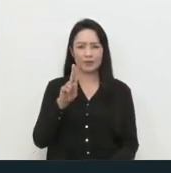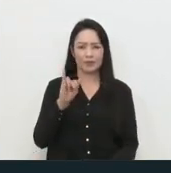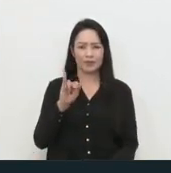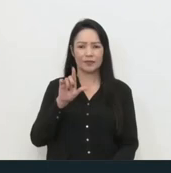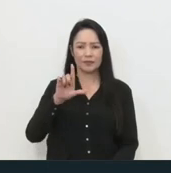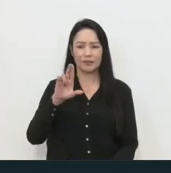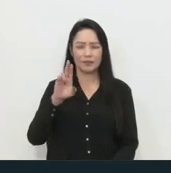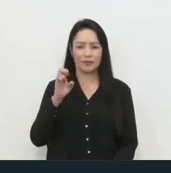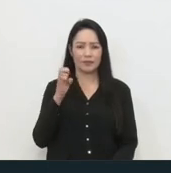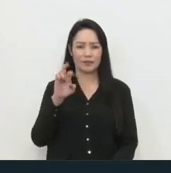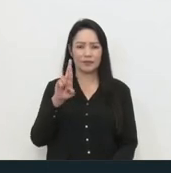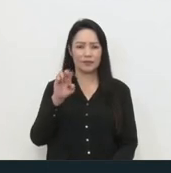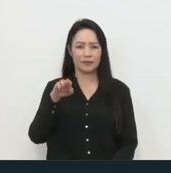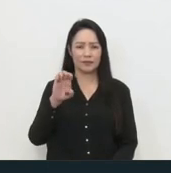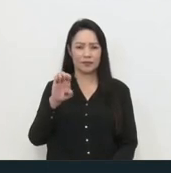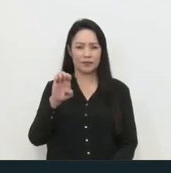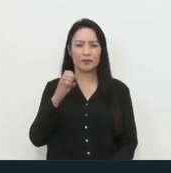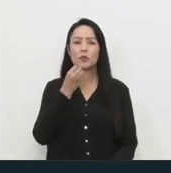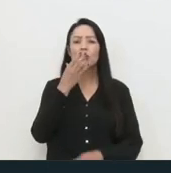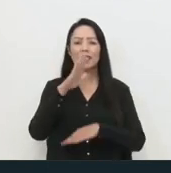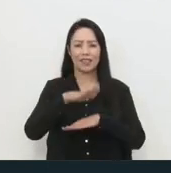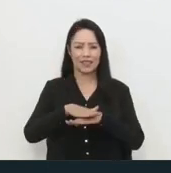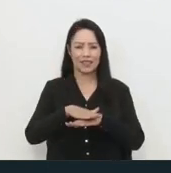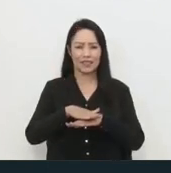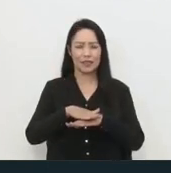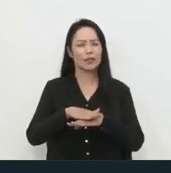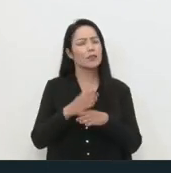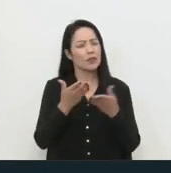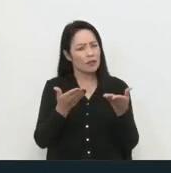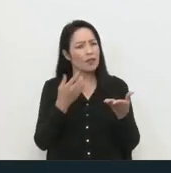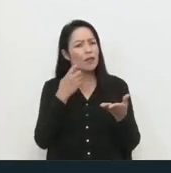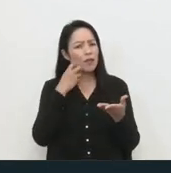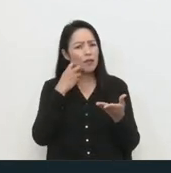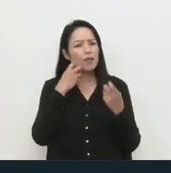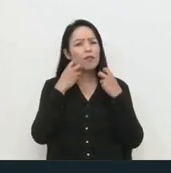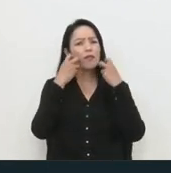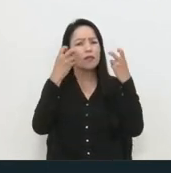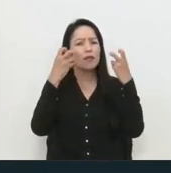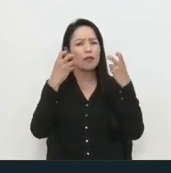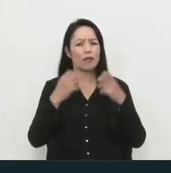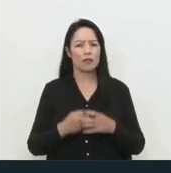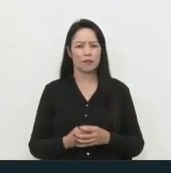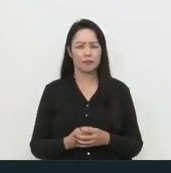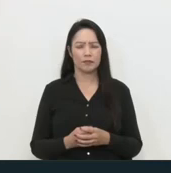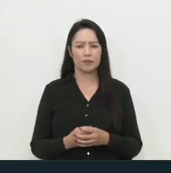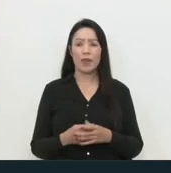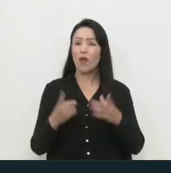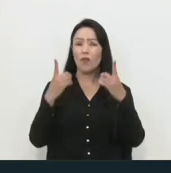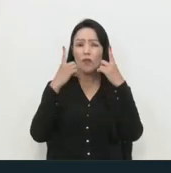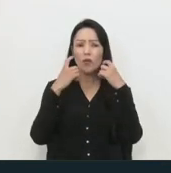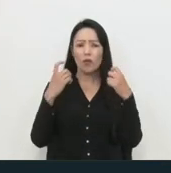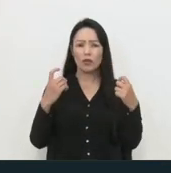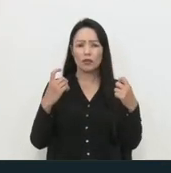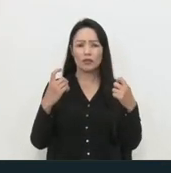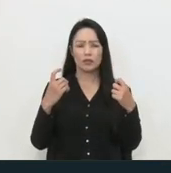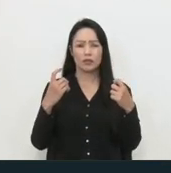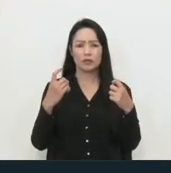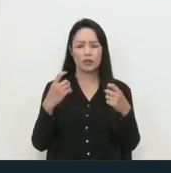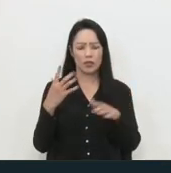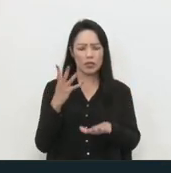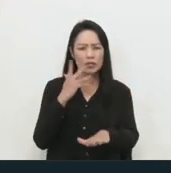Isso é uma vergonha você é uma violência sem par por uma criança de 3 anos